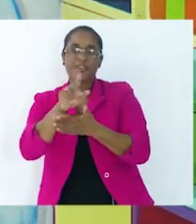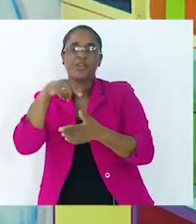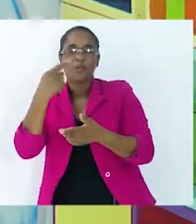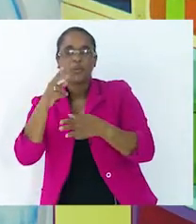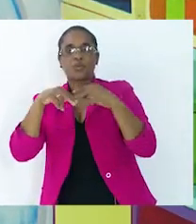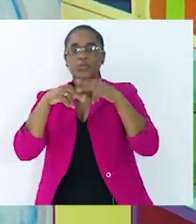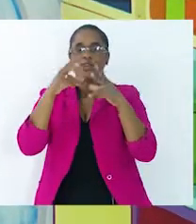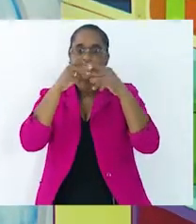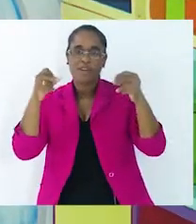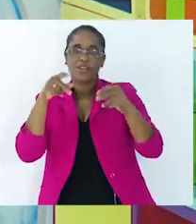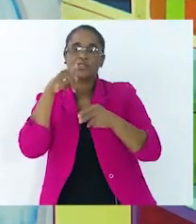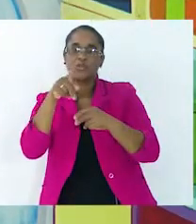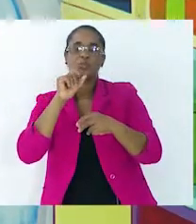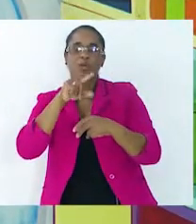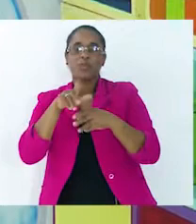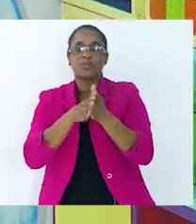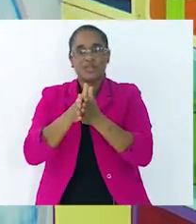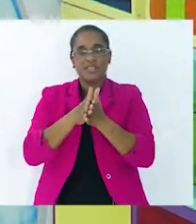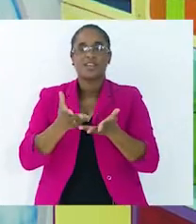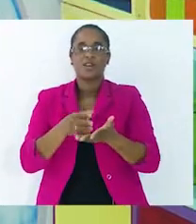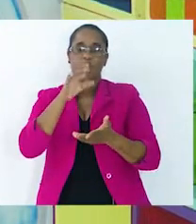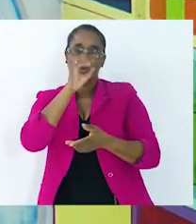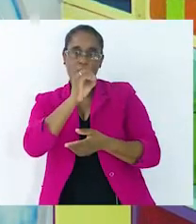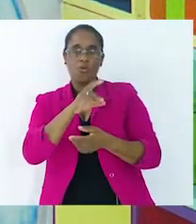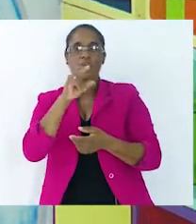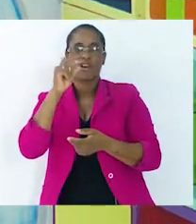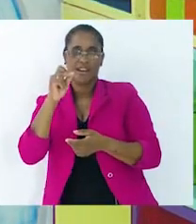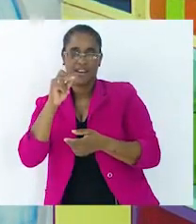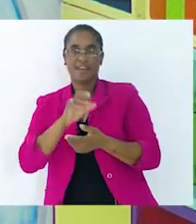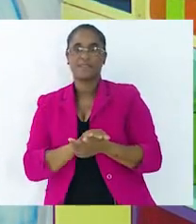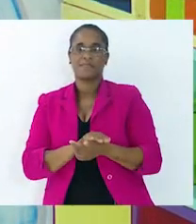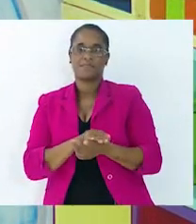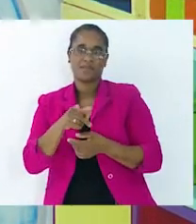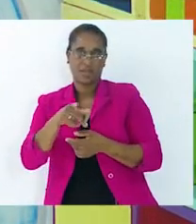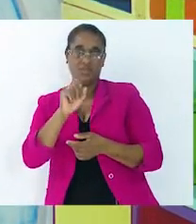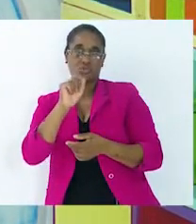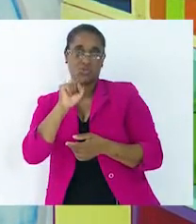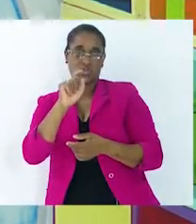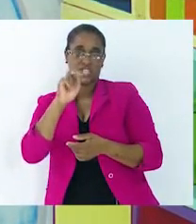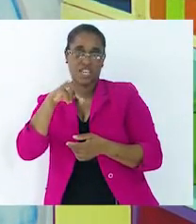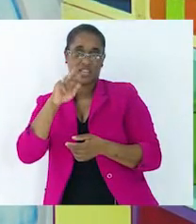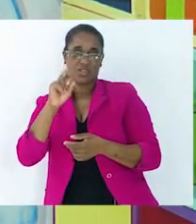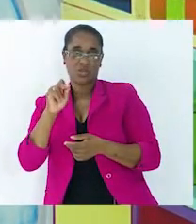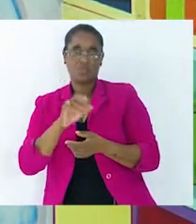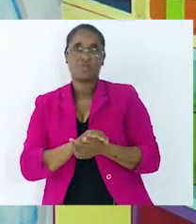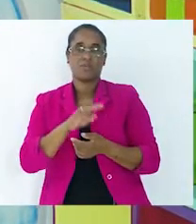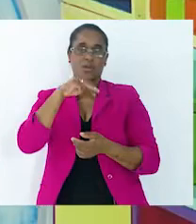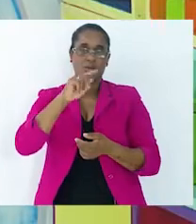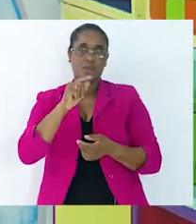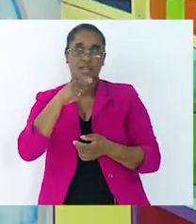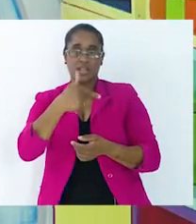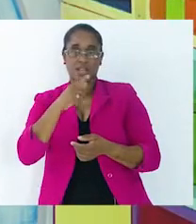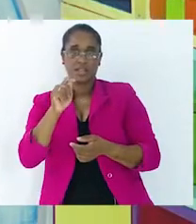da frase, tu podes utilizar o a, tocando no género, o me, o te e o